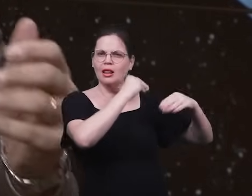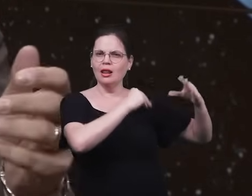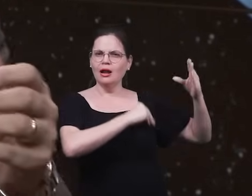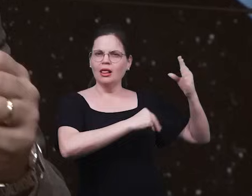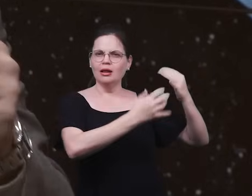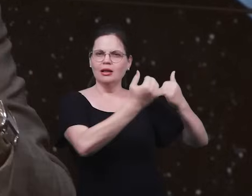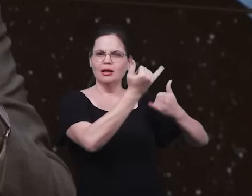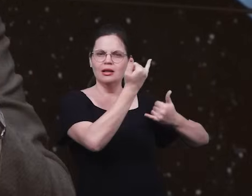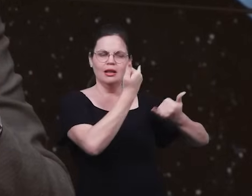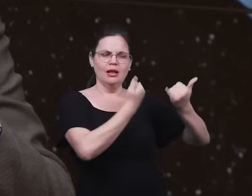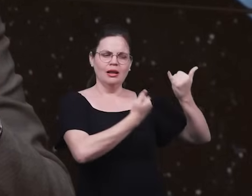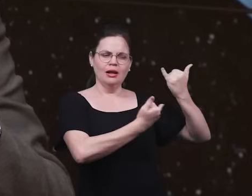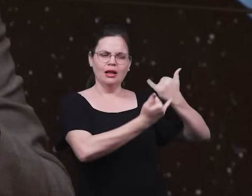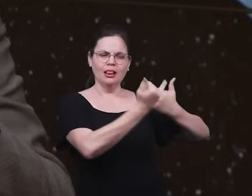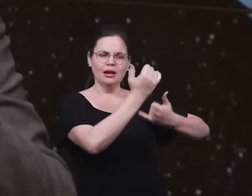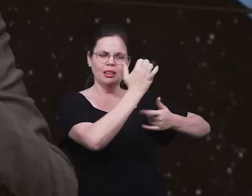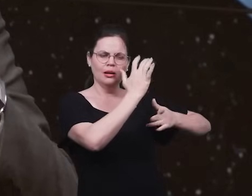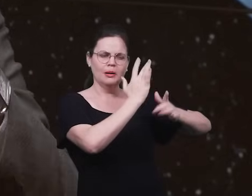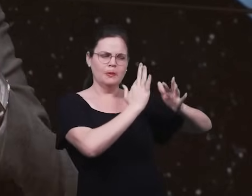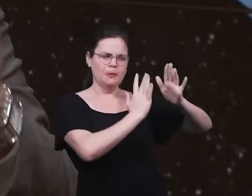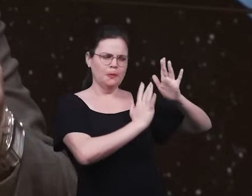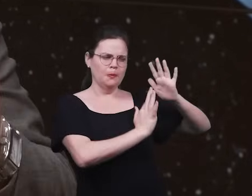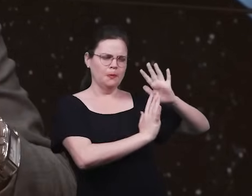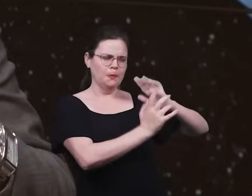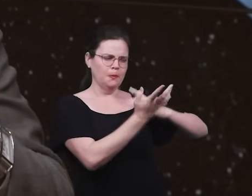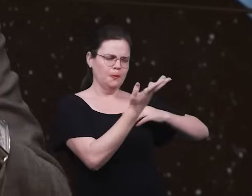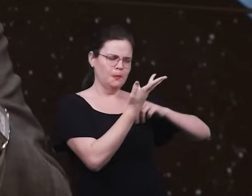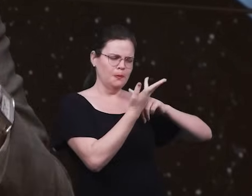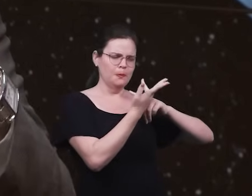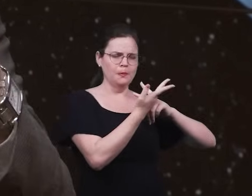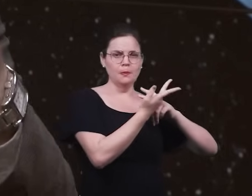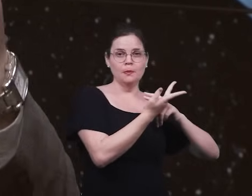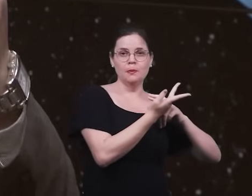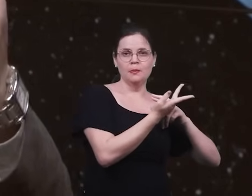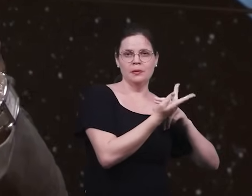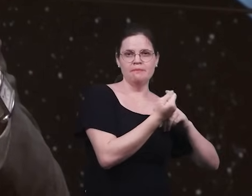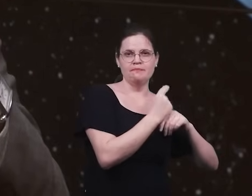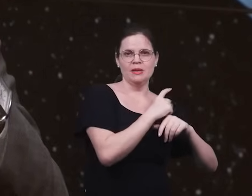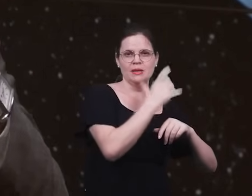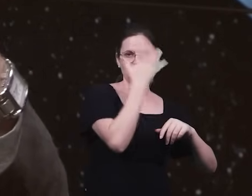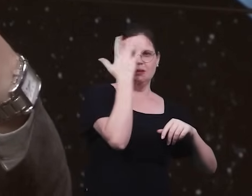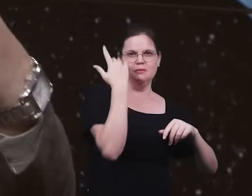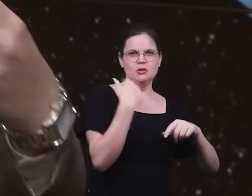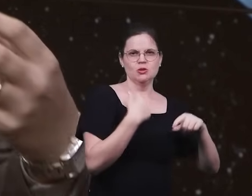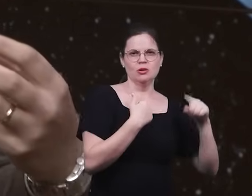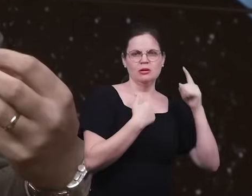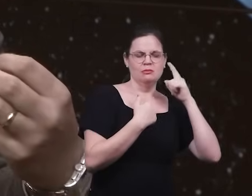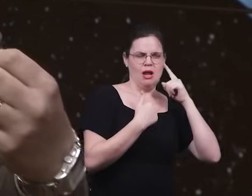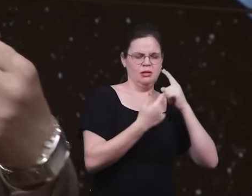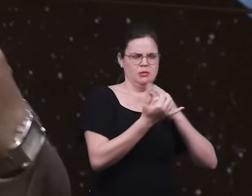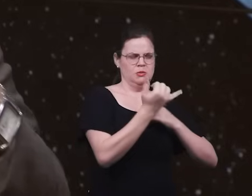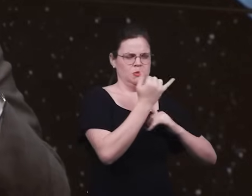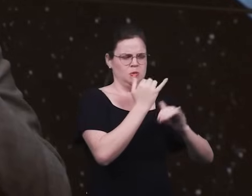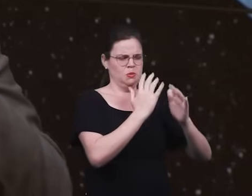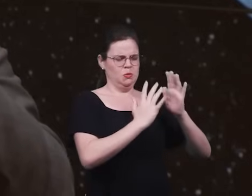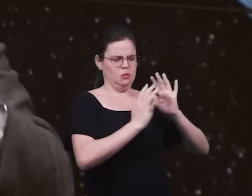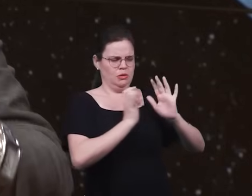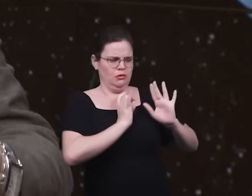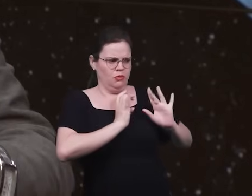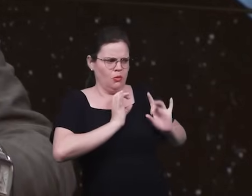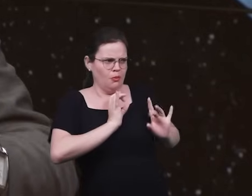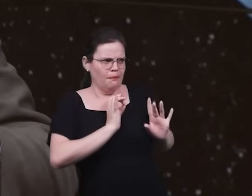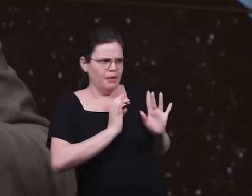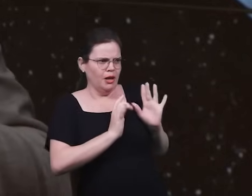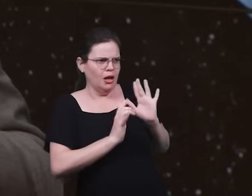casa a irmã eh você que nos acompanha e vem uma voz uma voz para trazer medo Talvez uma voz de